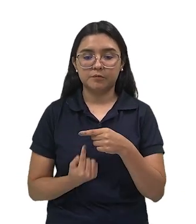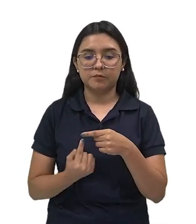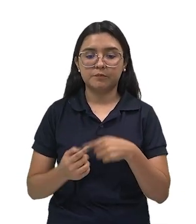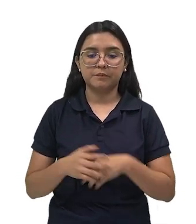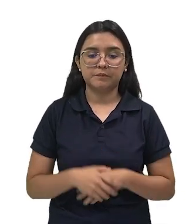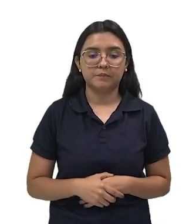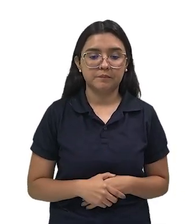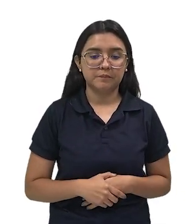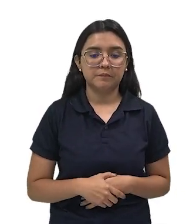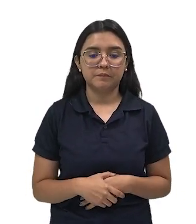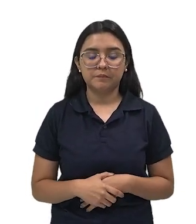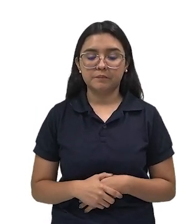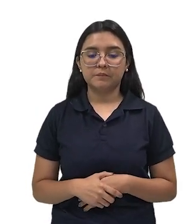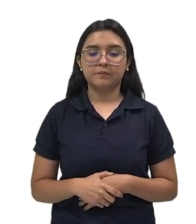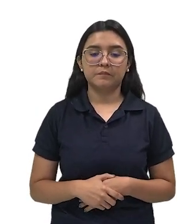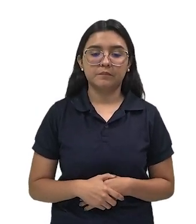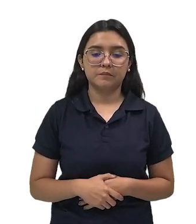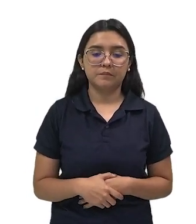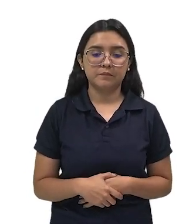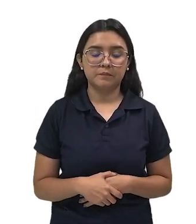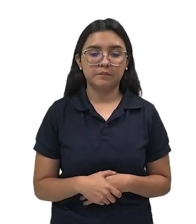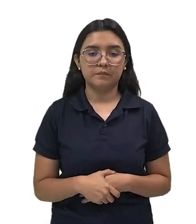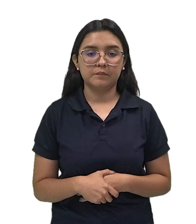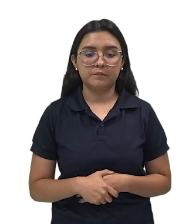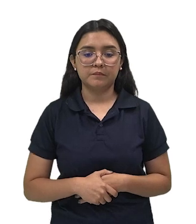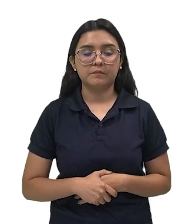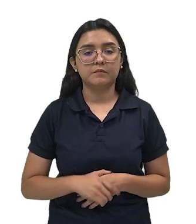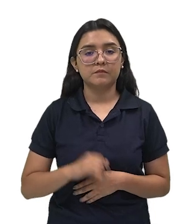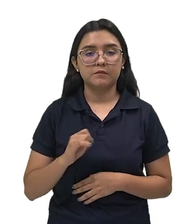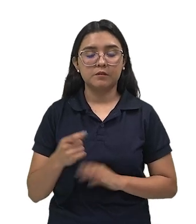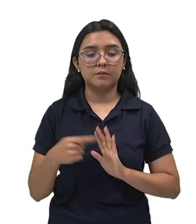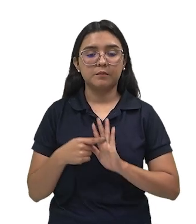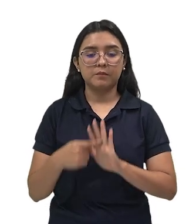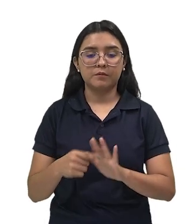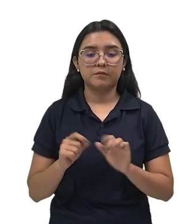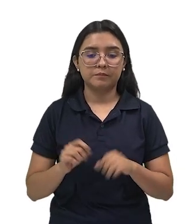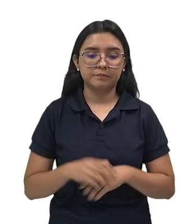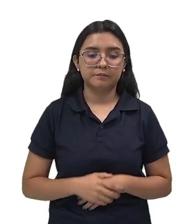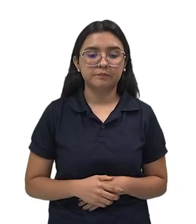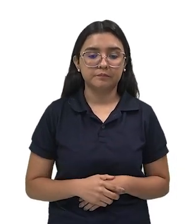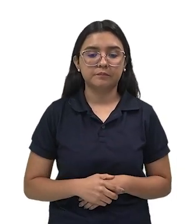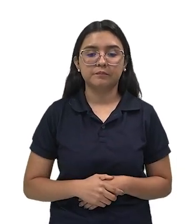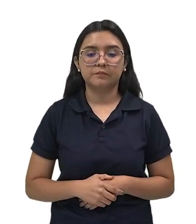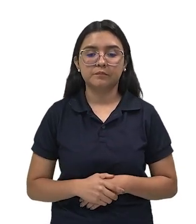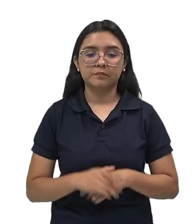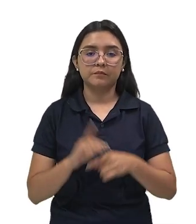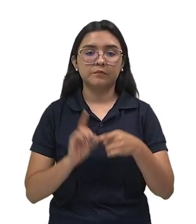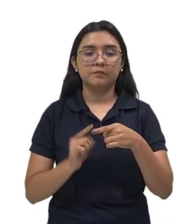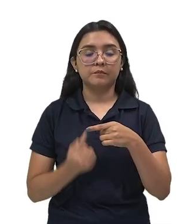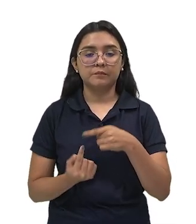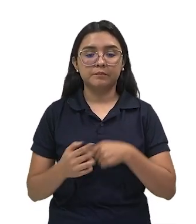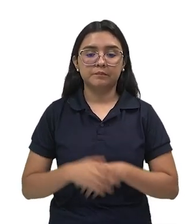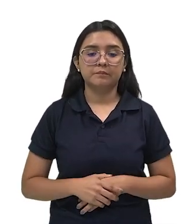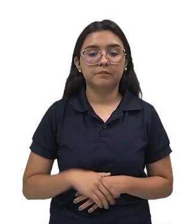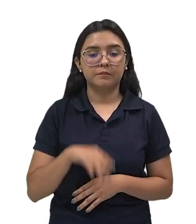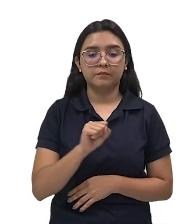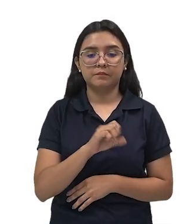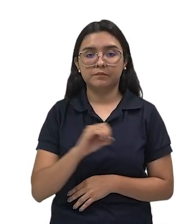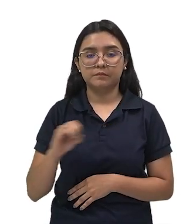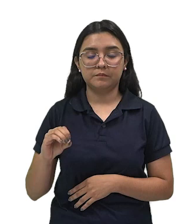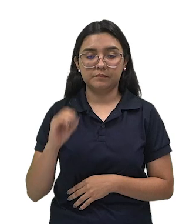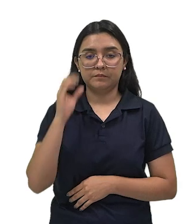Quando o denominador é igual a 1, todos estão com 1. Quando não aparece, o denominador é sempre 1, tá? Muito bem, então